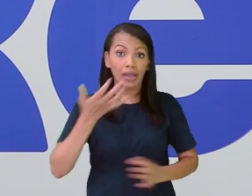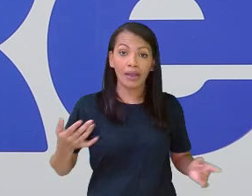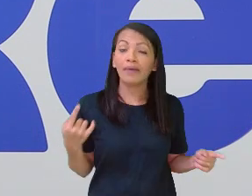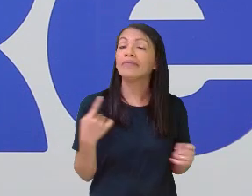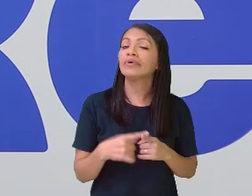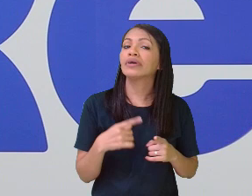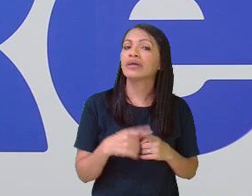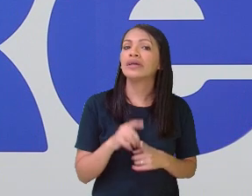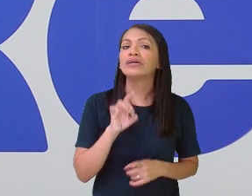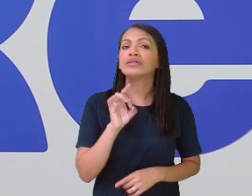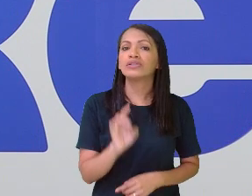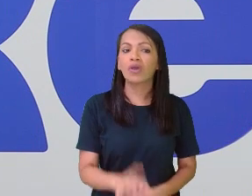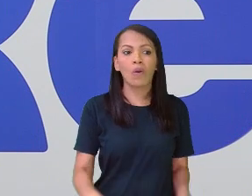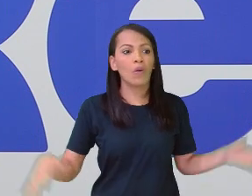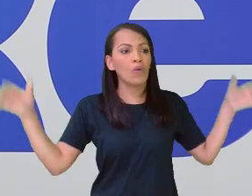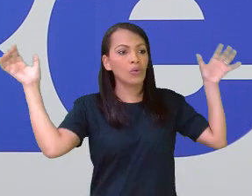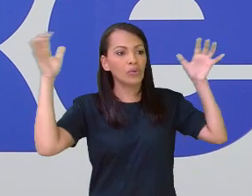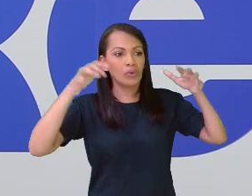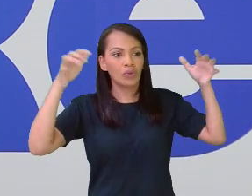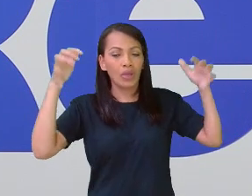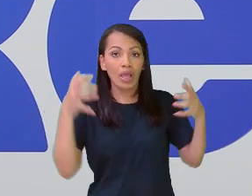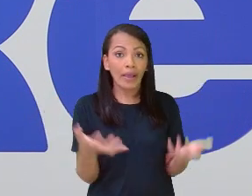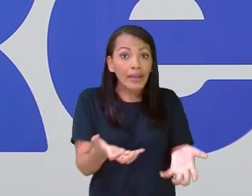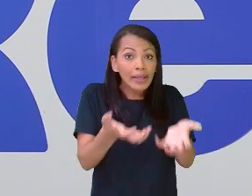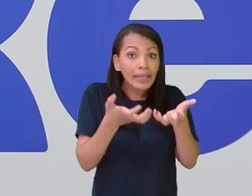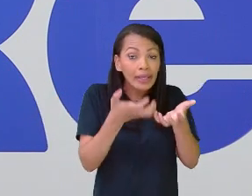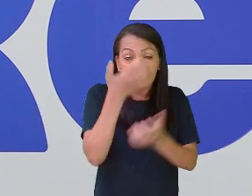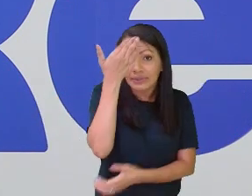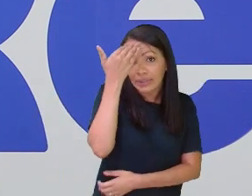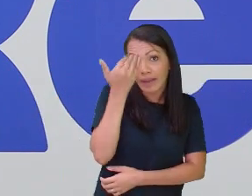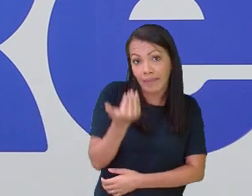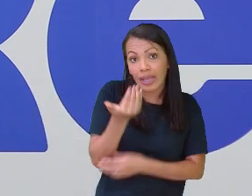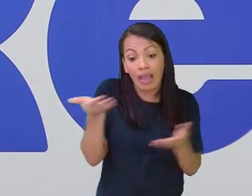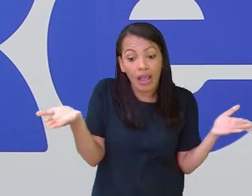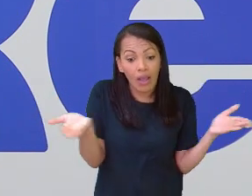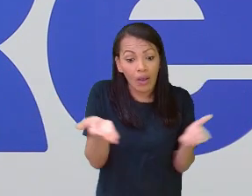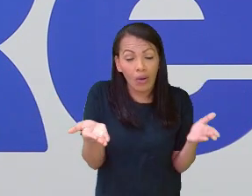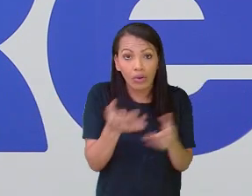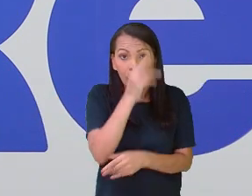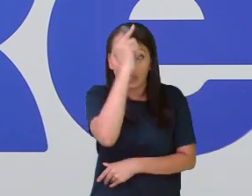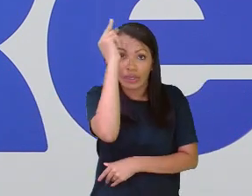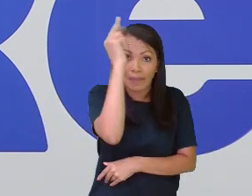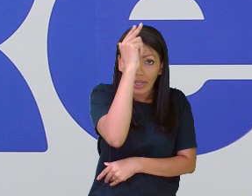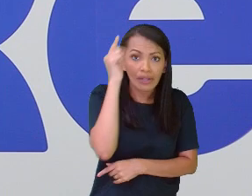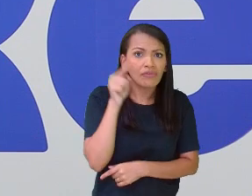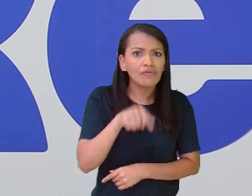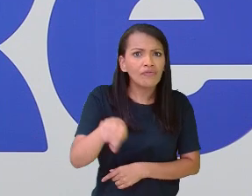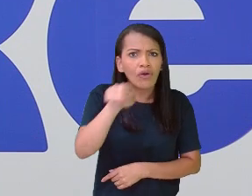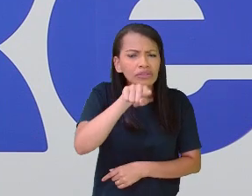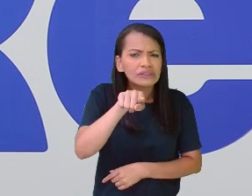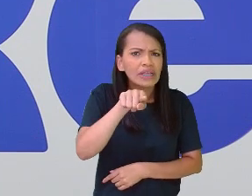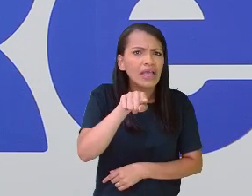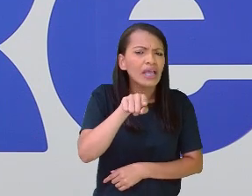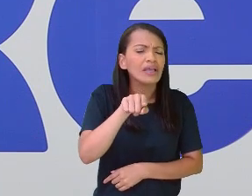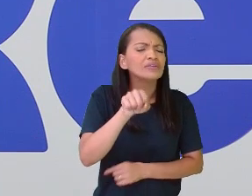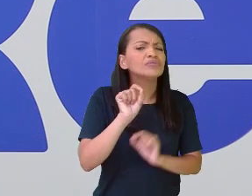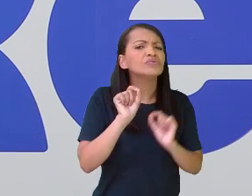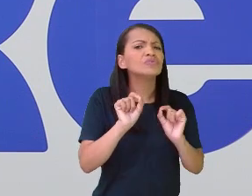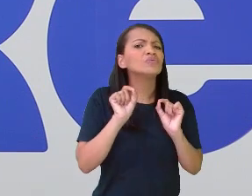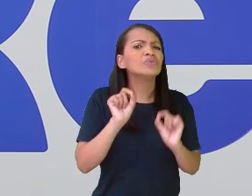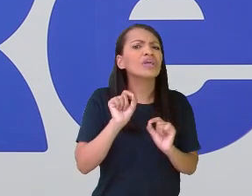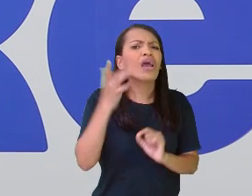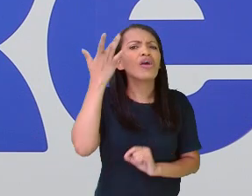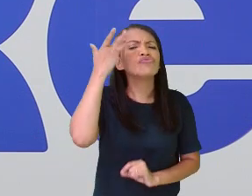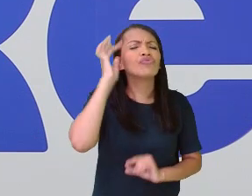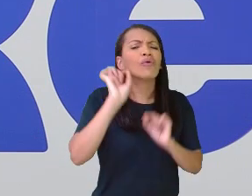estão aqui, ó, só falando da chuva, gente. Mas eu quero saber agora da barata. O que foi que vocês acharam? Será que dá certo